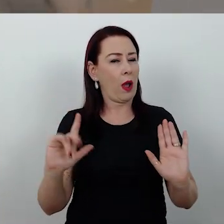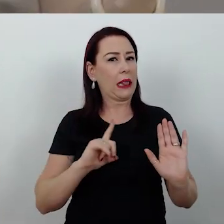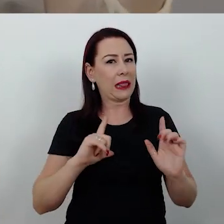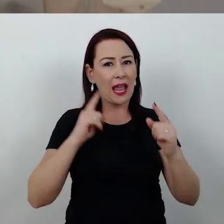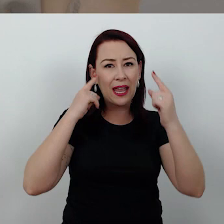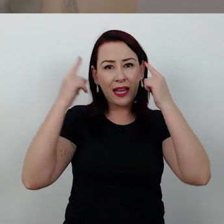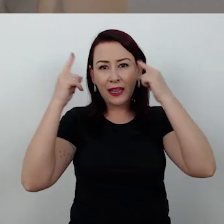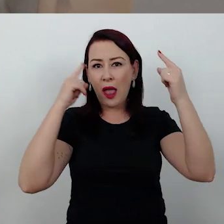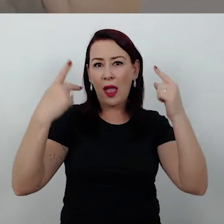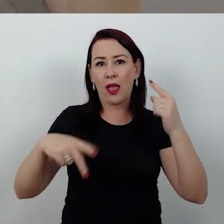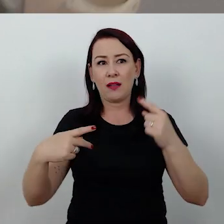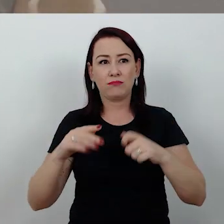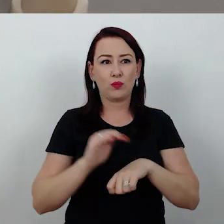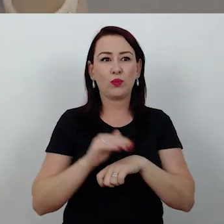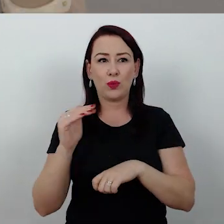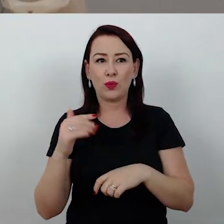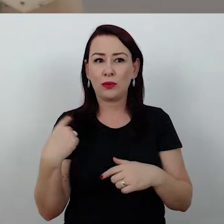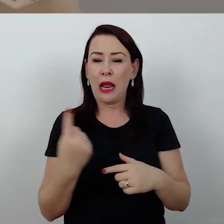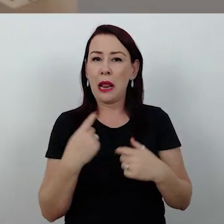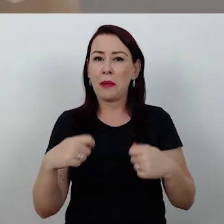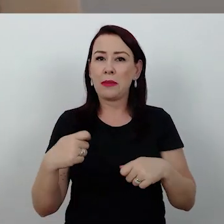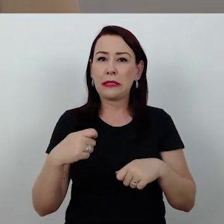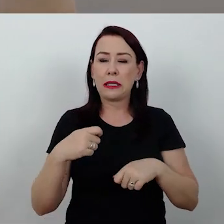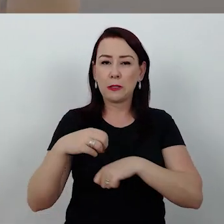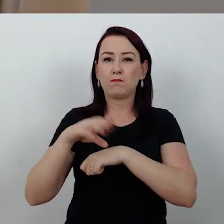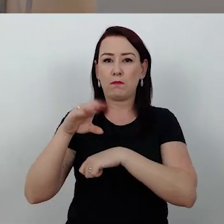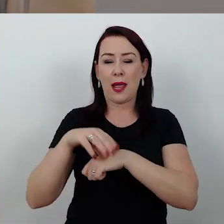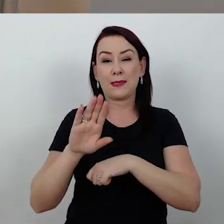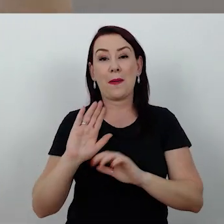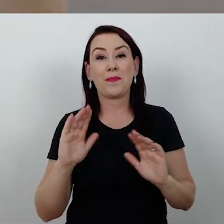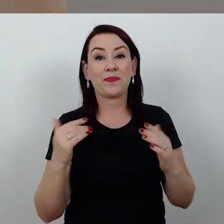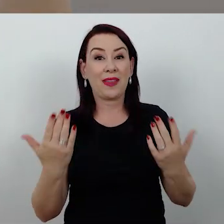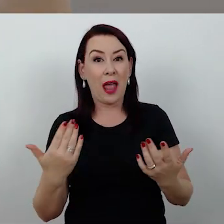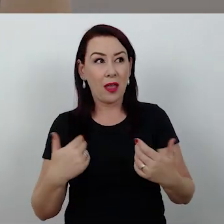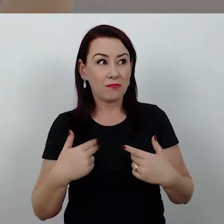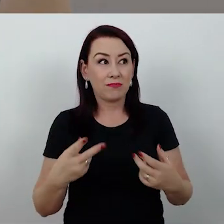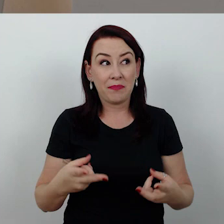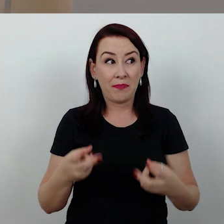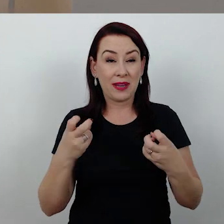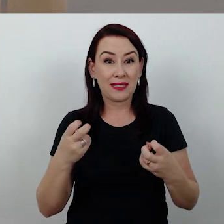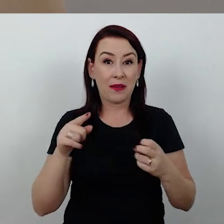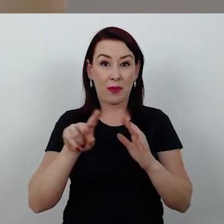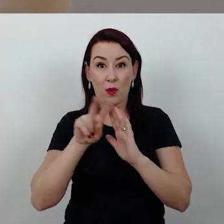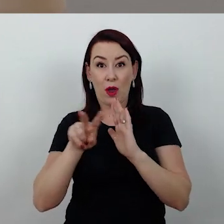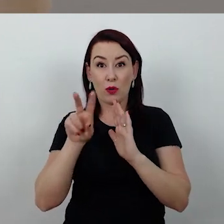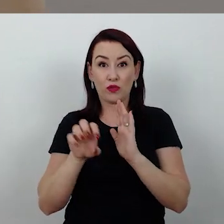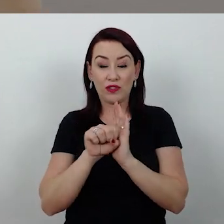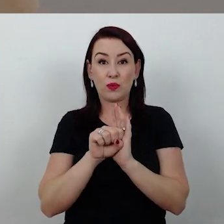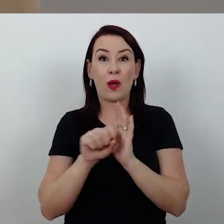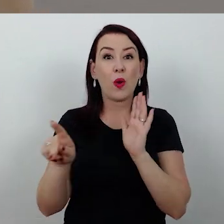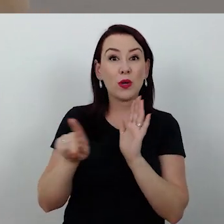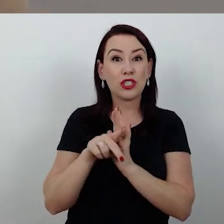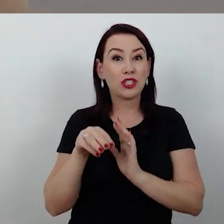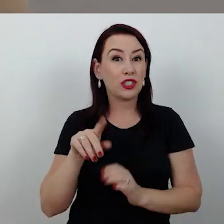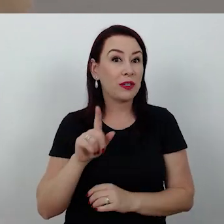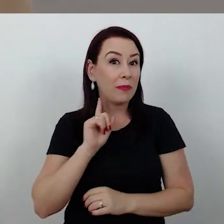produção criativa dentro do audiovisual aqui que merece uma atenção. E aí, quando a gente começa a perceber esse lugar que o